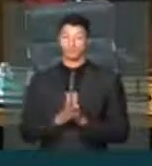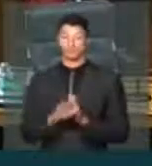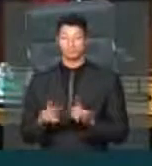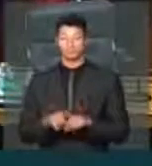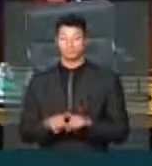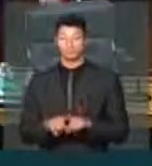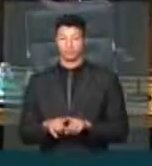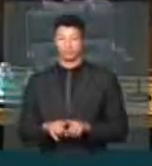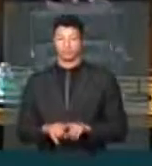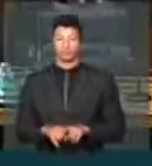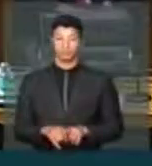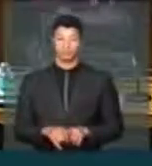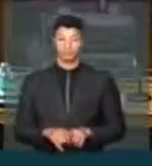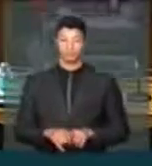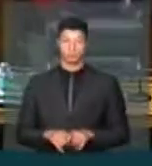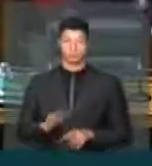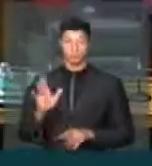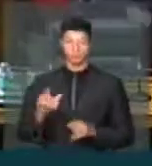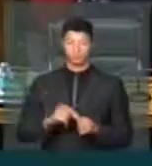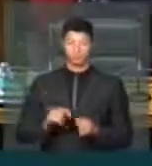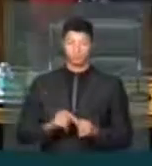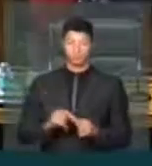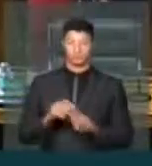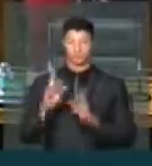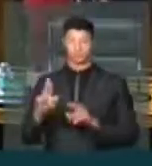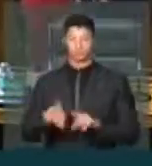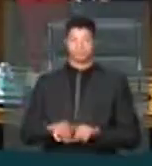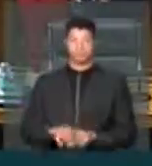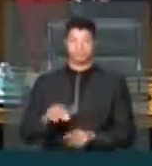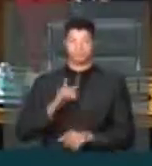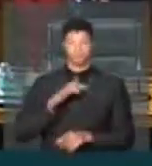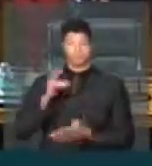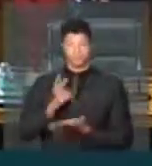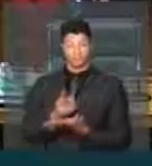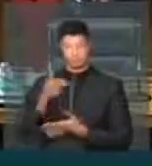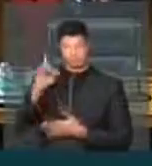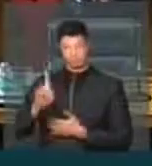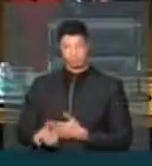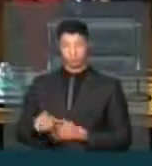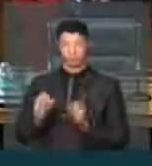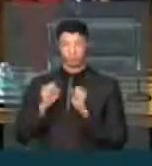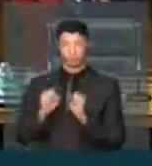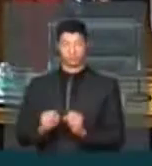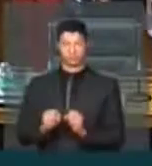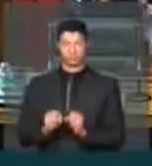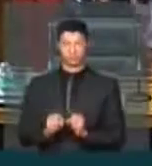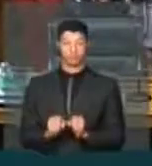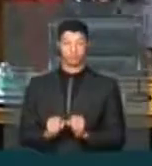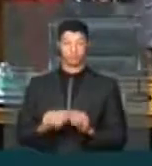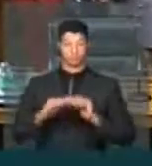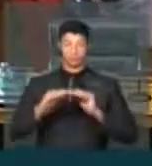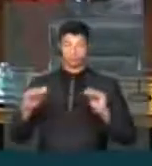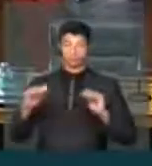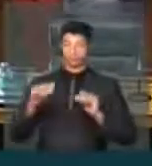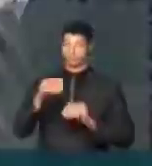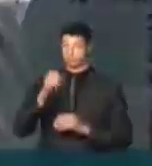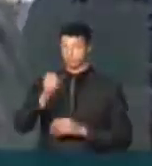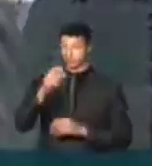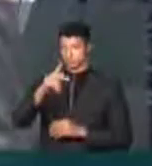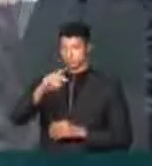depois me conceda a palavra. Todos os líderes já fizeram e na condição de líder também tem o mesmo direito de poder, senhor em presidente. Nome da bancada do